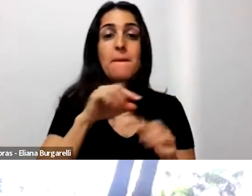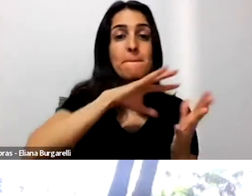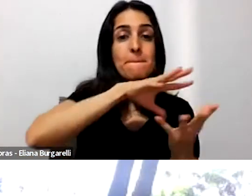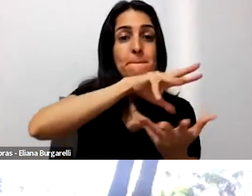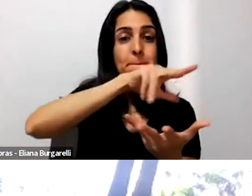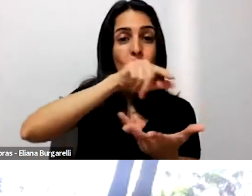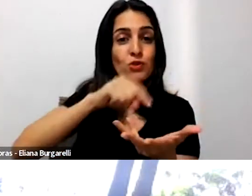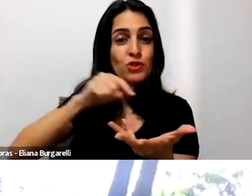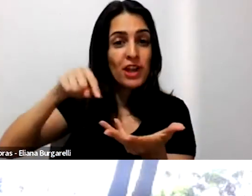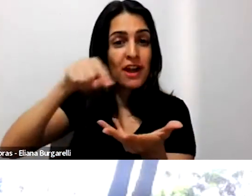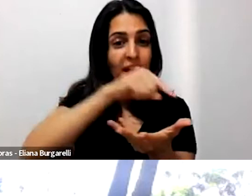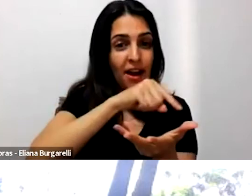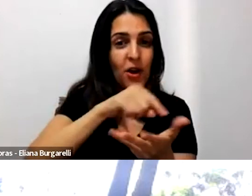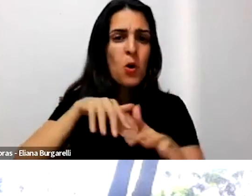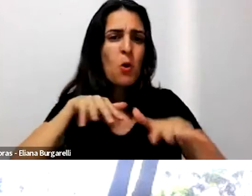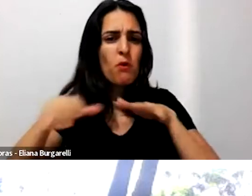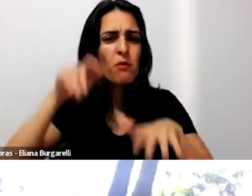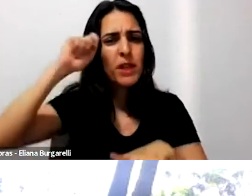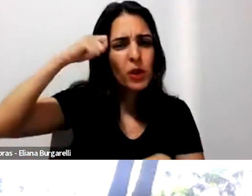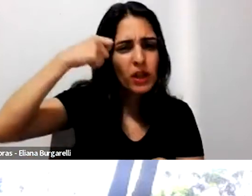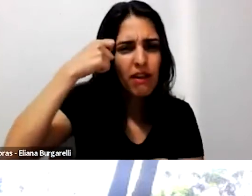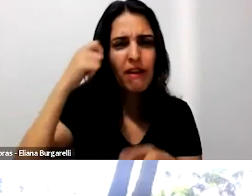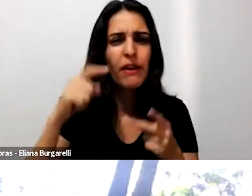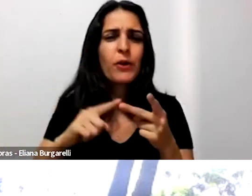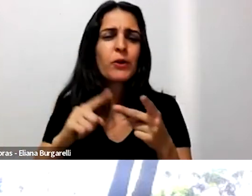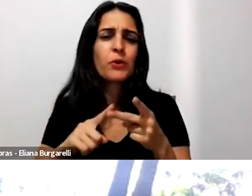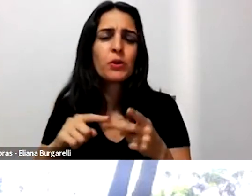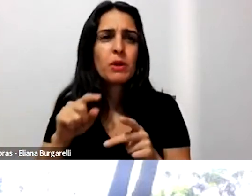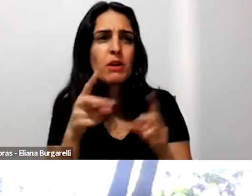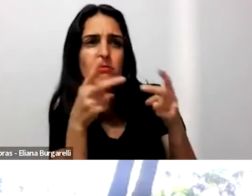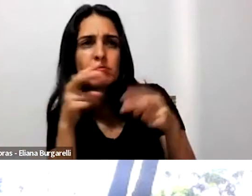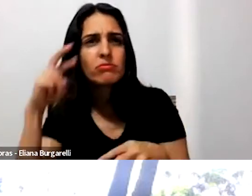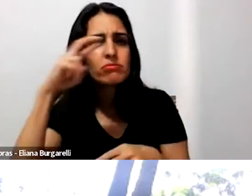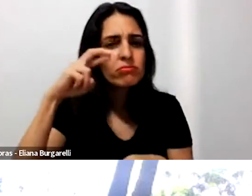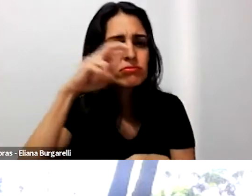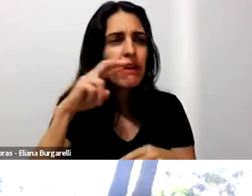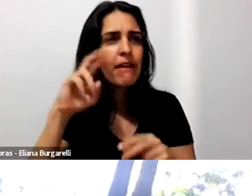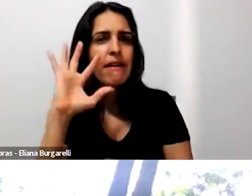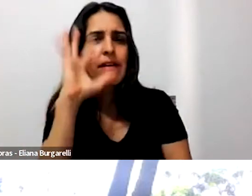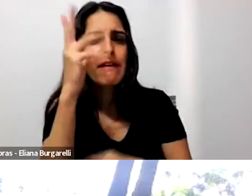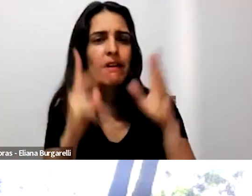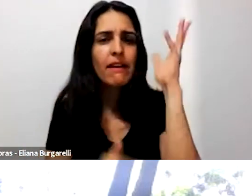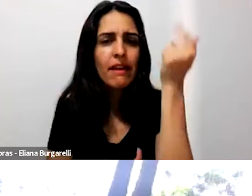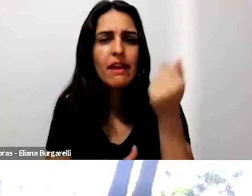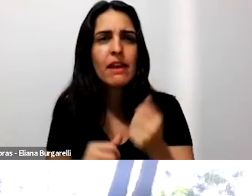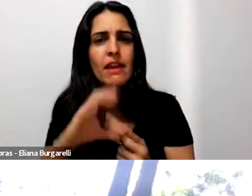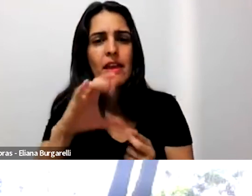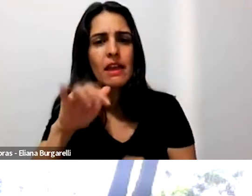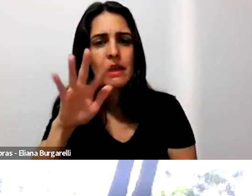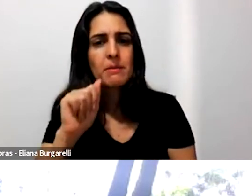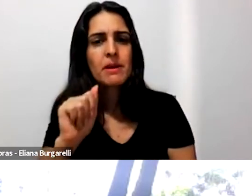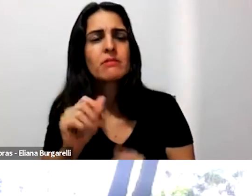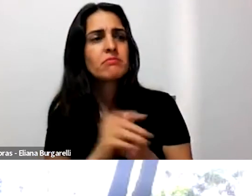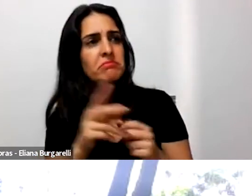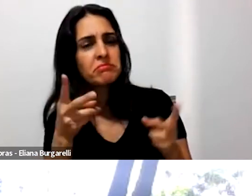indígena, e aí, assim, celebro demais o movimento indígena, que tem mostrado uma força no Brasil que inspira